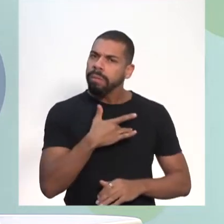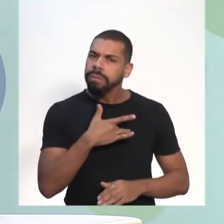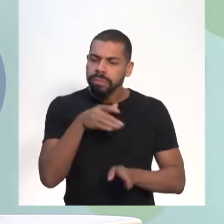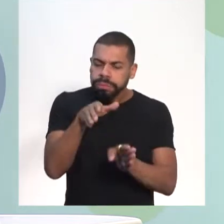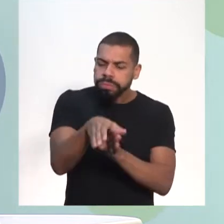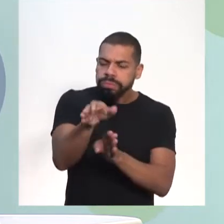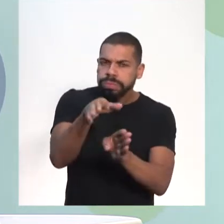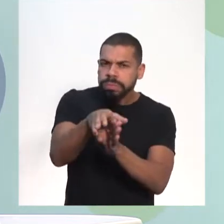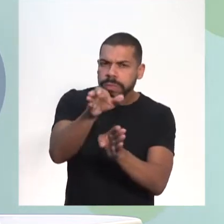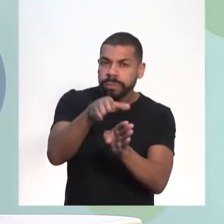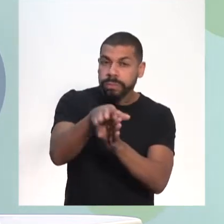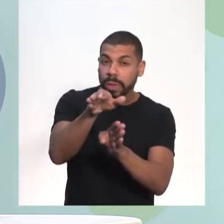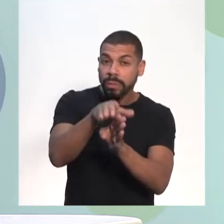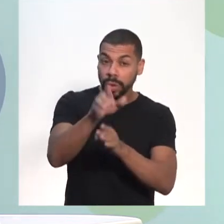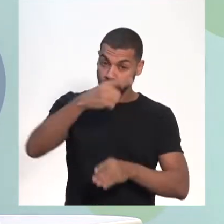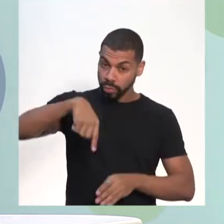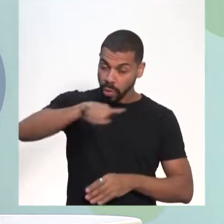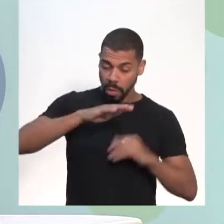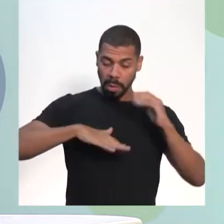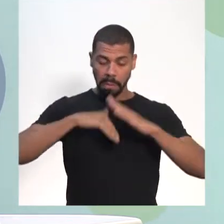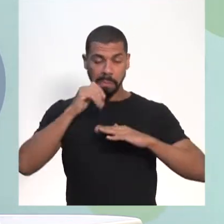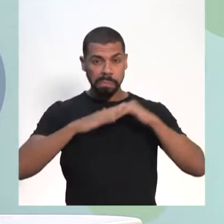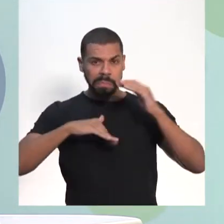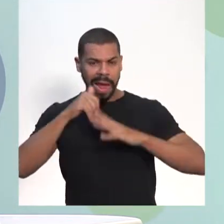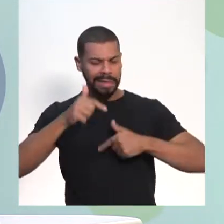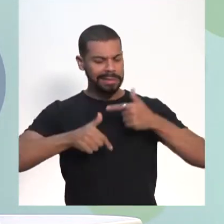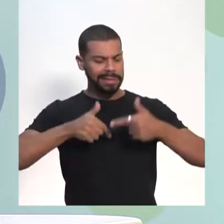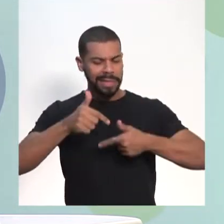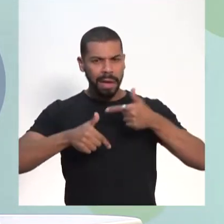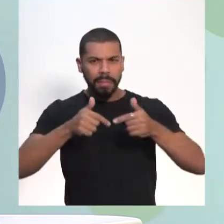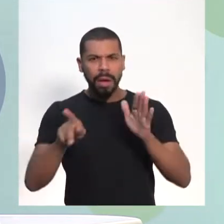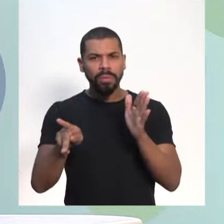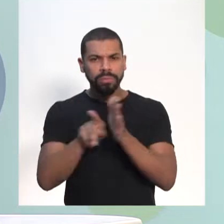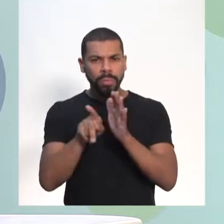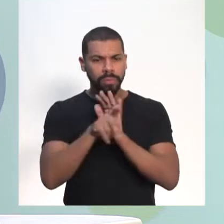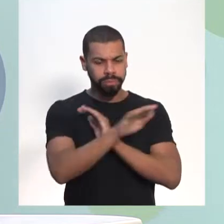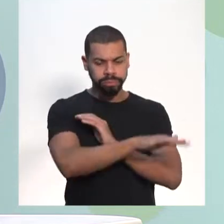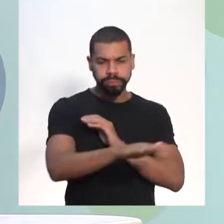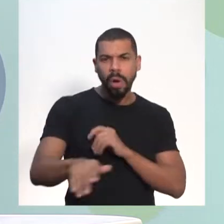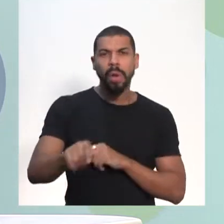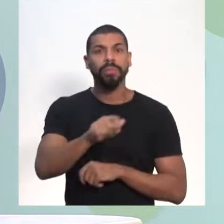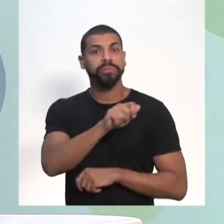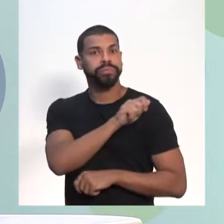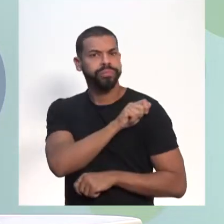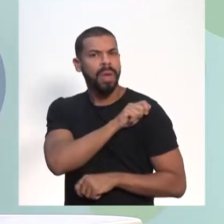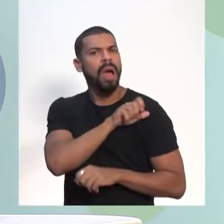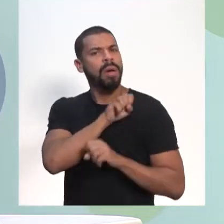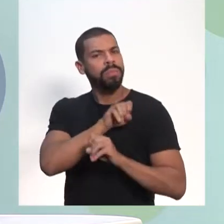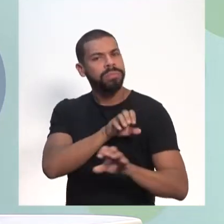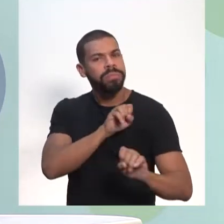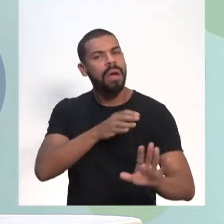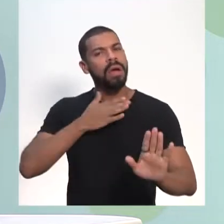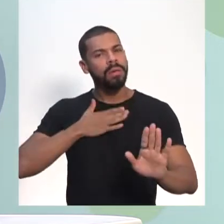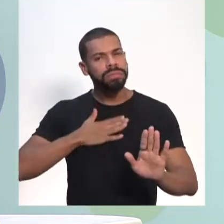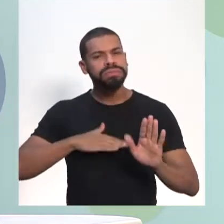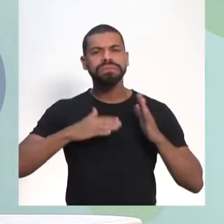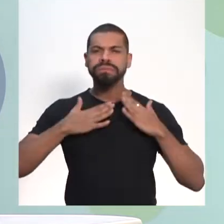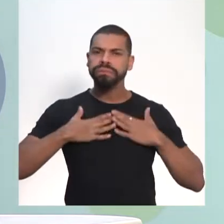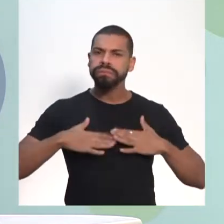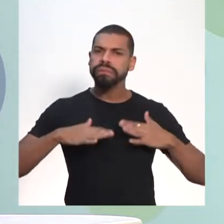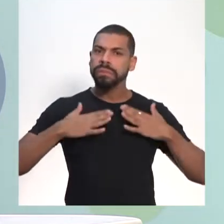que possamos trabalhar aí a aprendizagem dos nossos alunos de uma forma qualificada, tranquilizando todo mundo